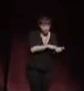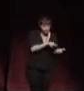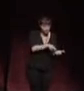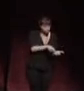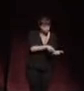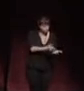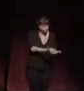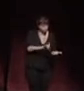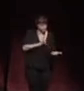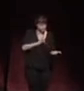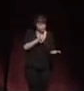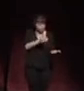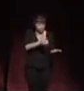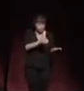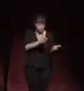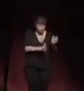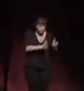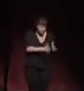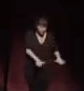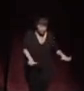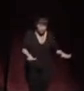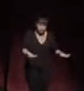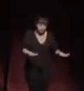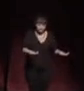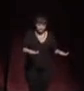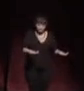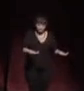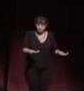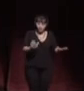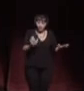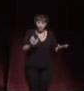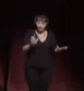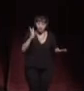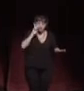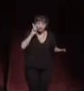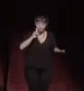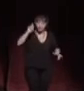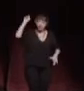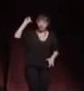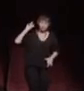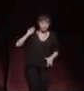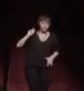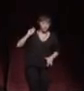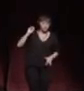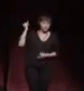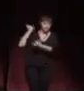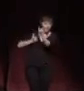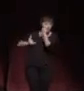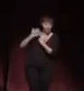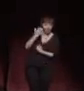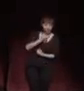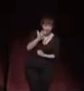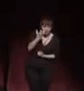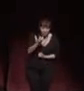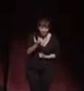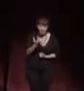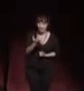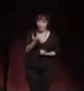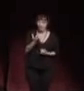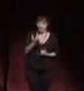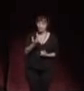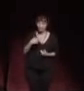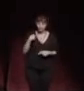infância. Mas como assim? Ai, isso era o que me cantava minha avó. Ah, nós brincávamos disso lá